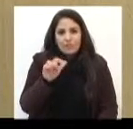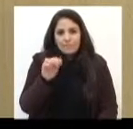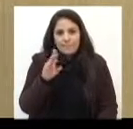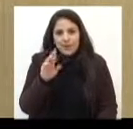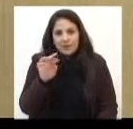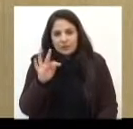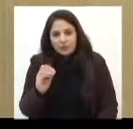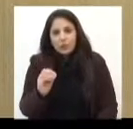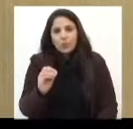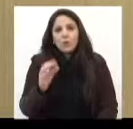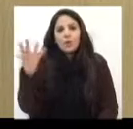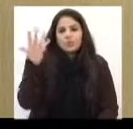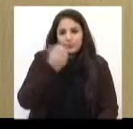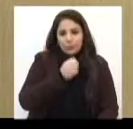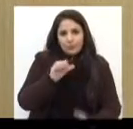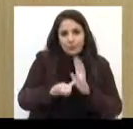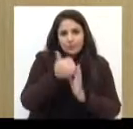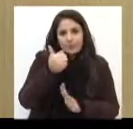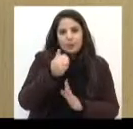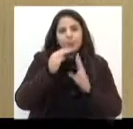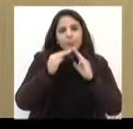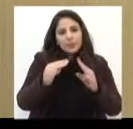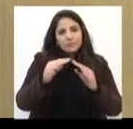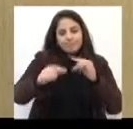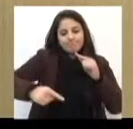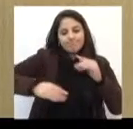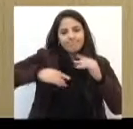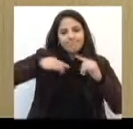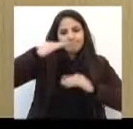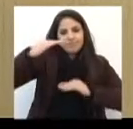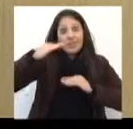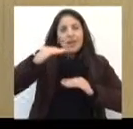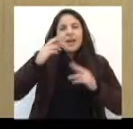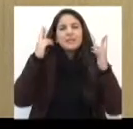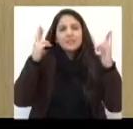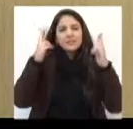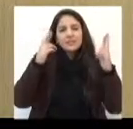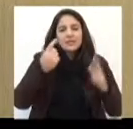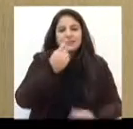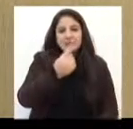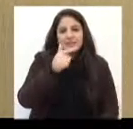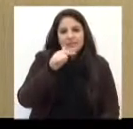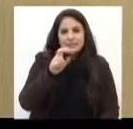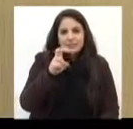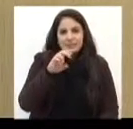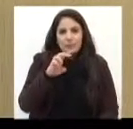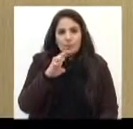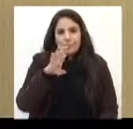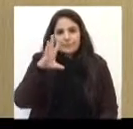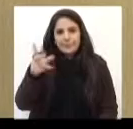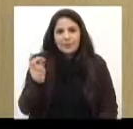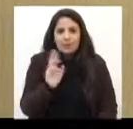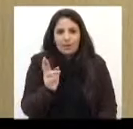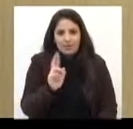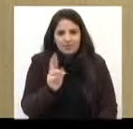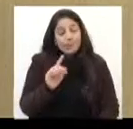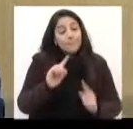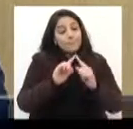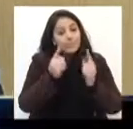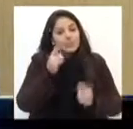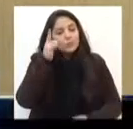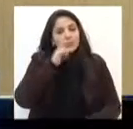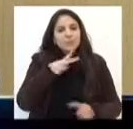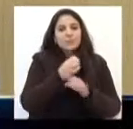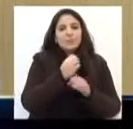a arrecadação dos primeiros meses superou a meta. A expectativa era de R$ 175 milhões,